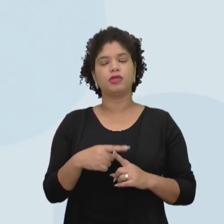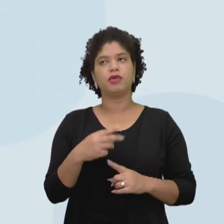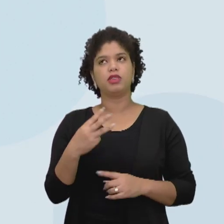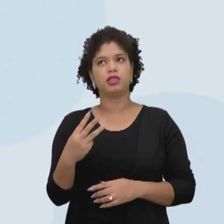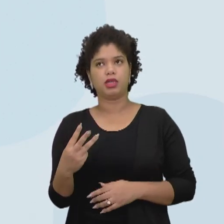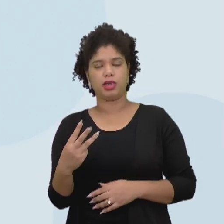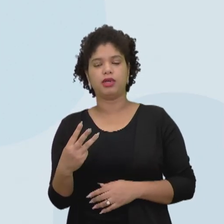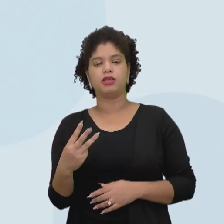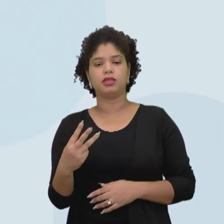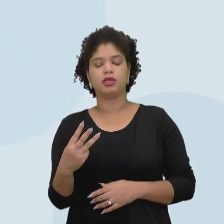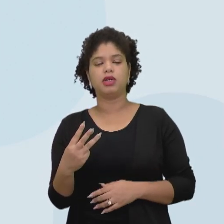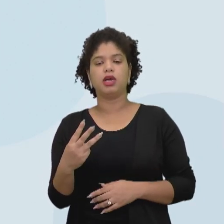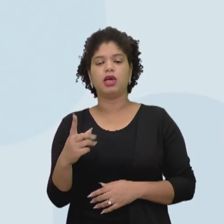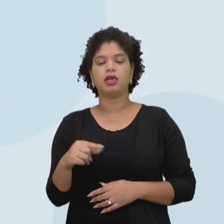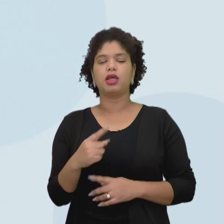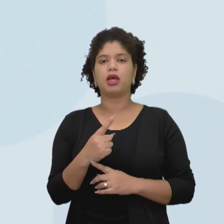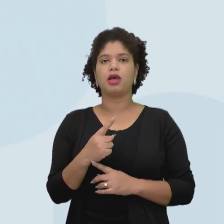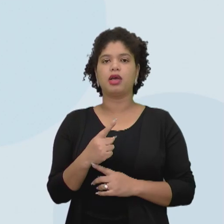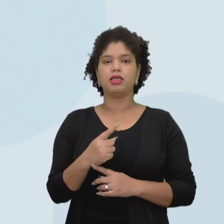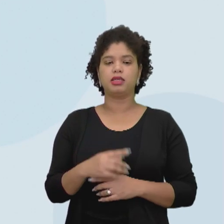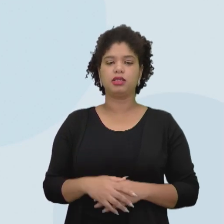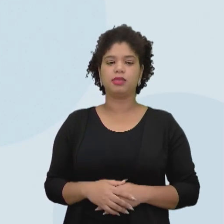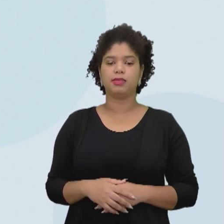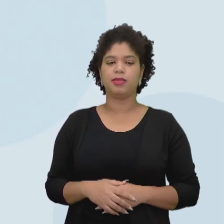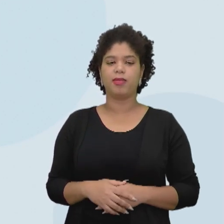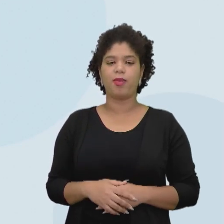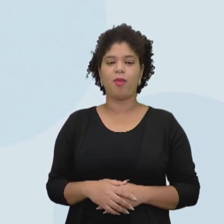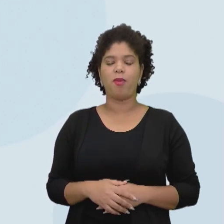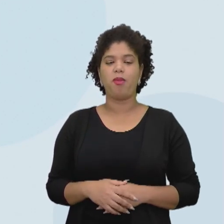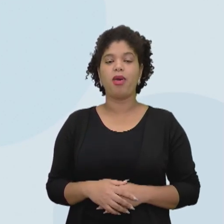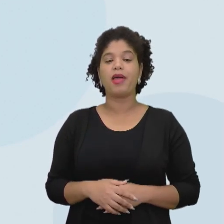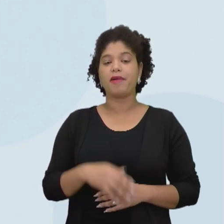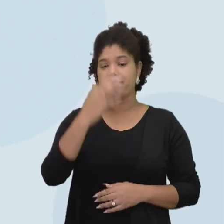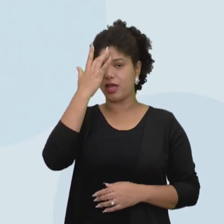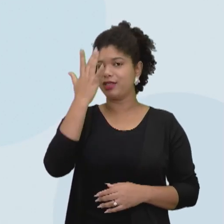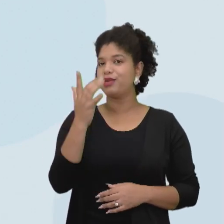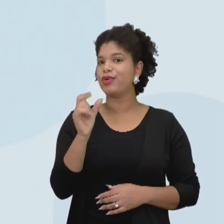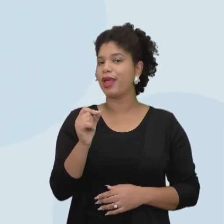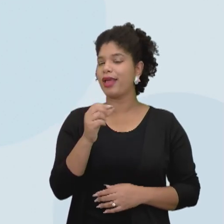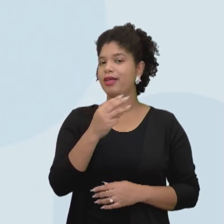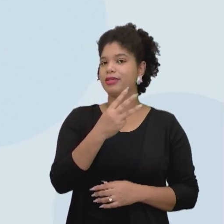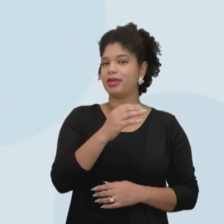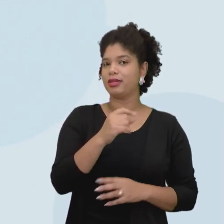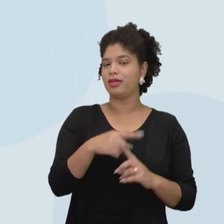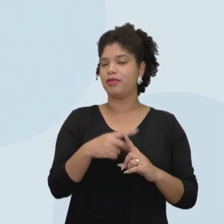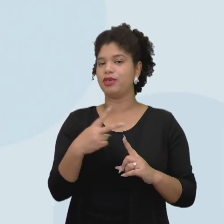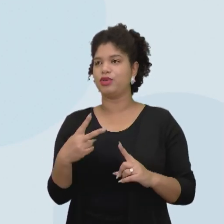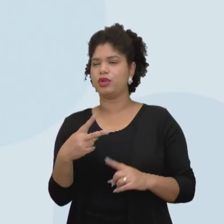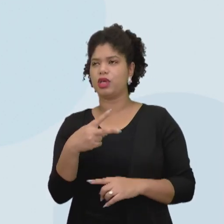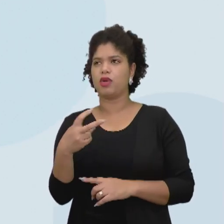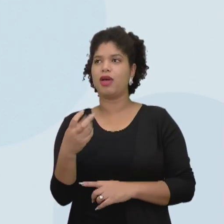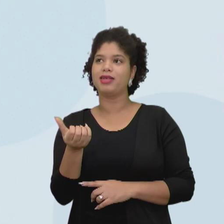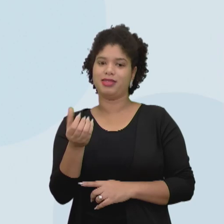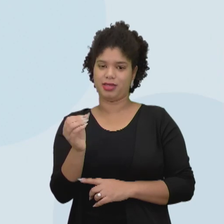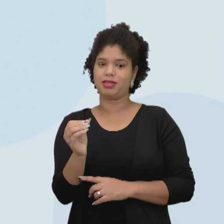dá 6,28, e depois multiplicar por 30? Pode, mas eu ainda acho mais fácil fazer 2 vezes 30, que dá 60, e